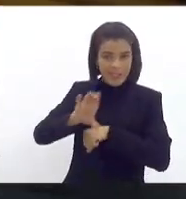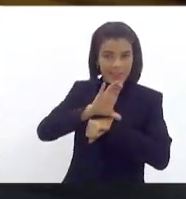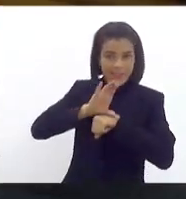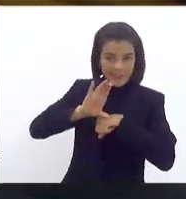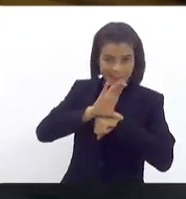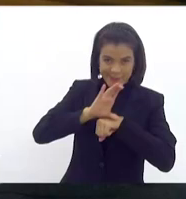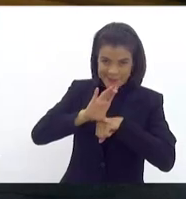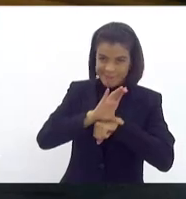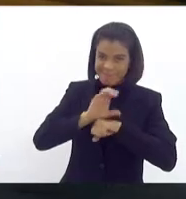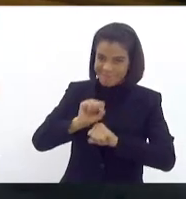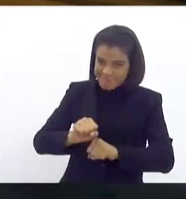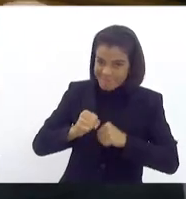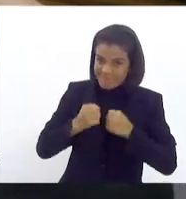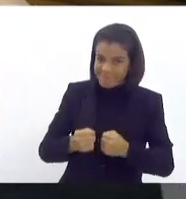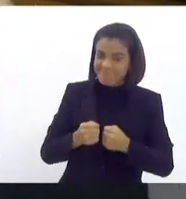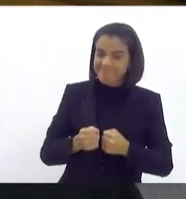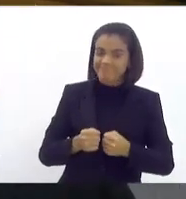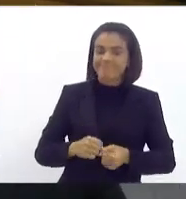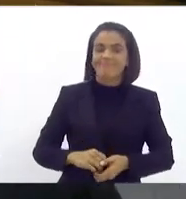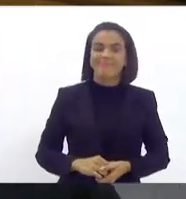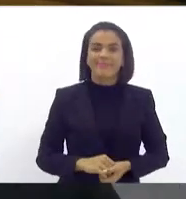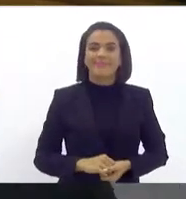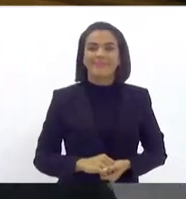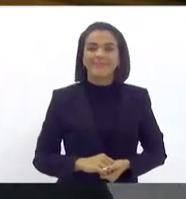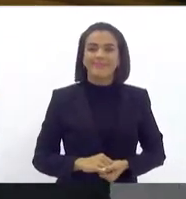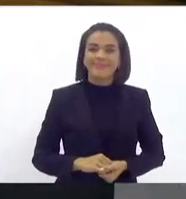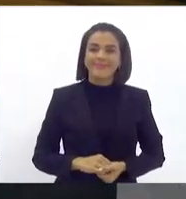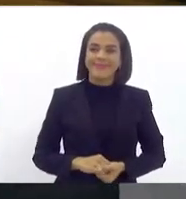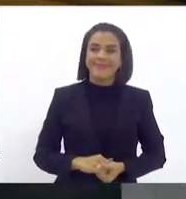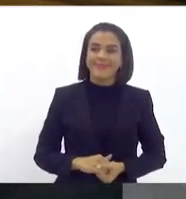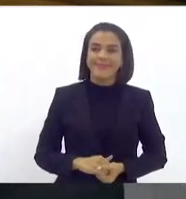com preocupações biodiversas.